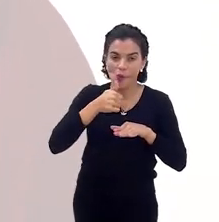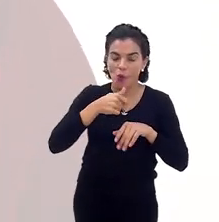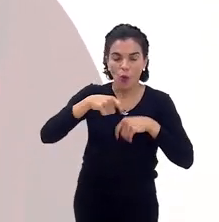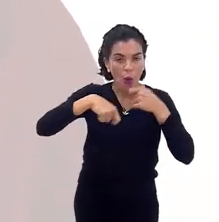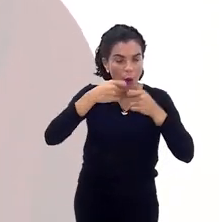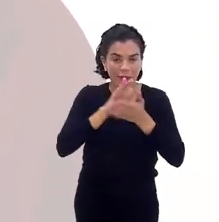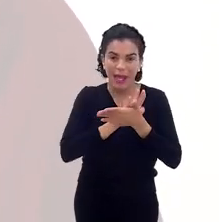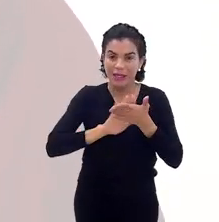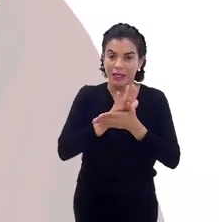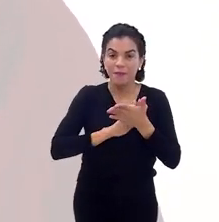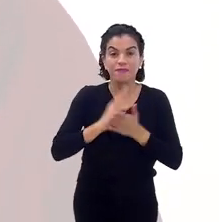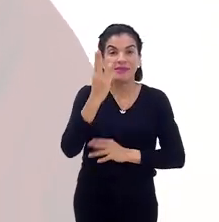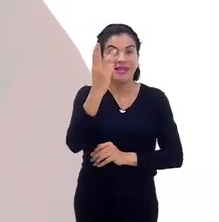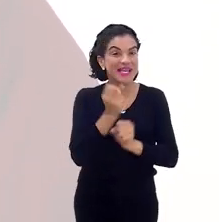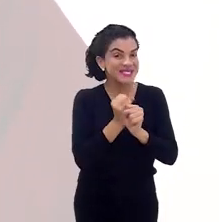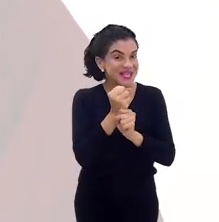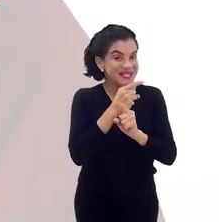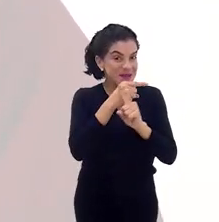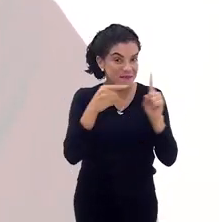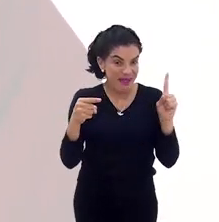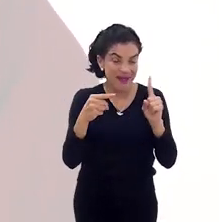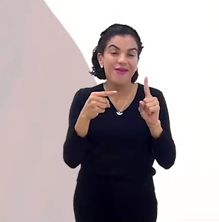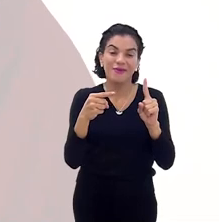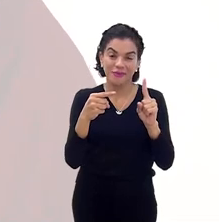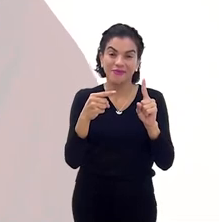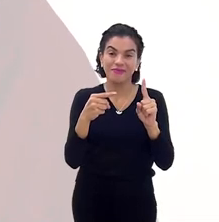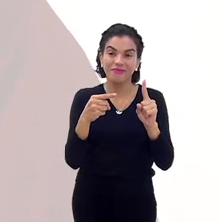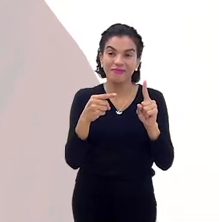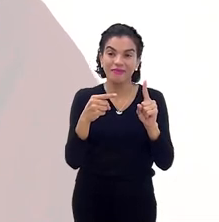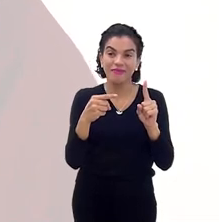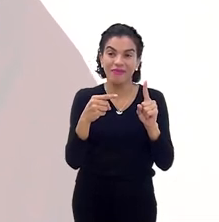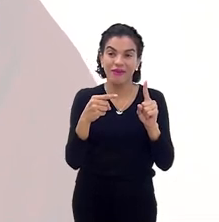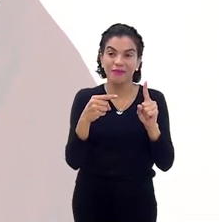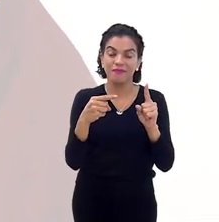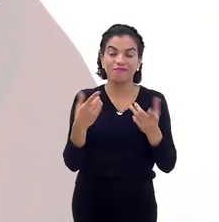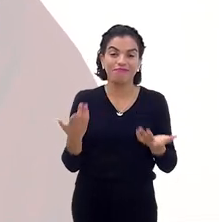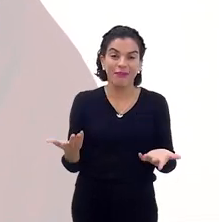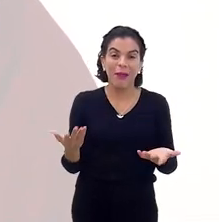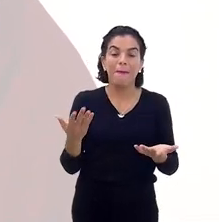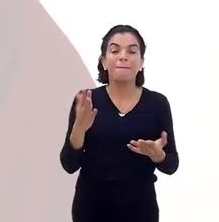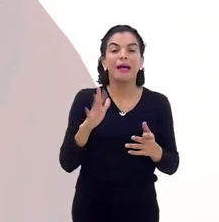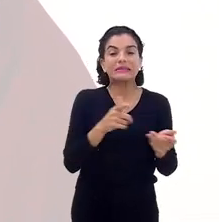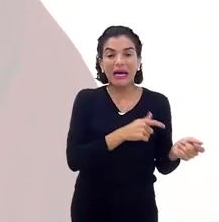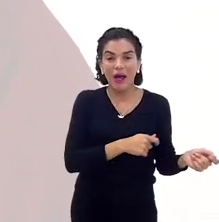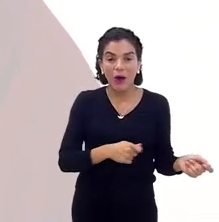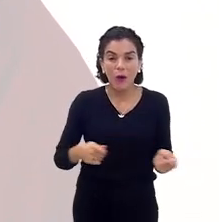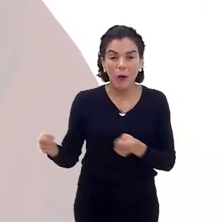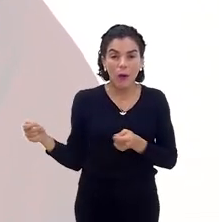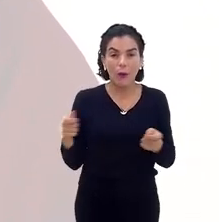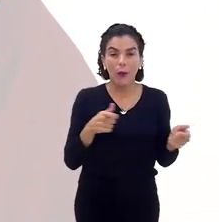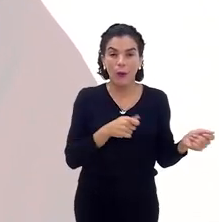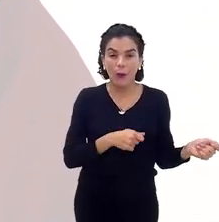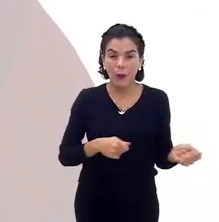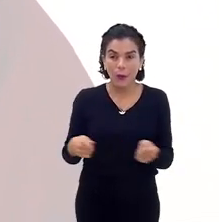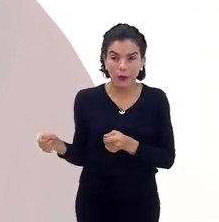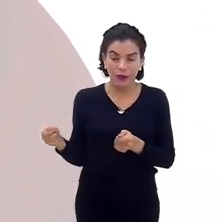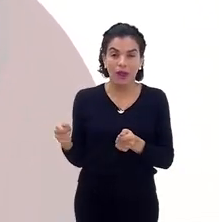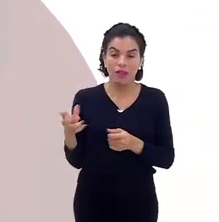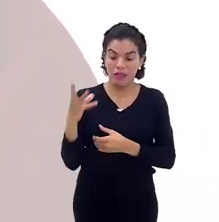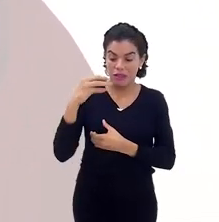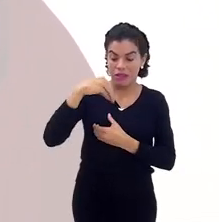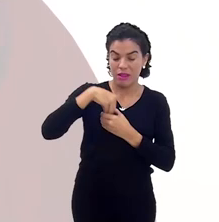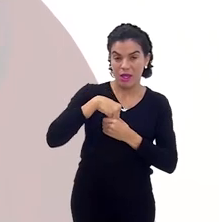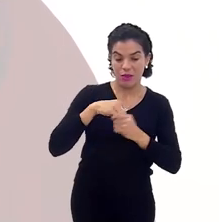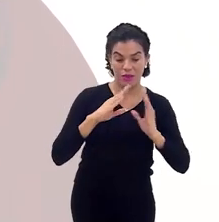Eu fiz isso por 3 anos e meio. Tem alguns monásticos que fazem. Mas como a rotina